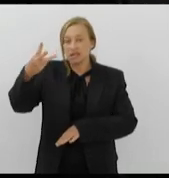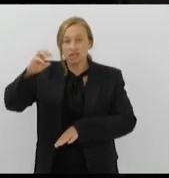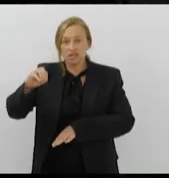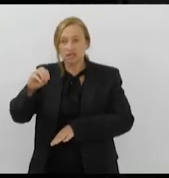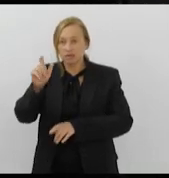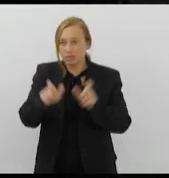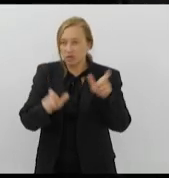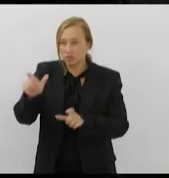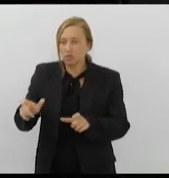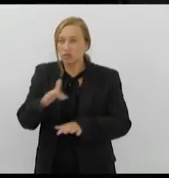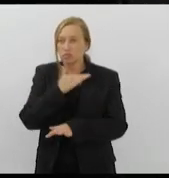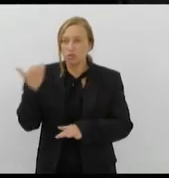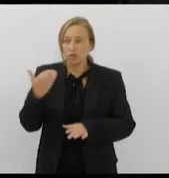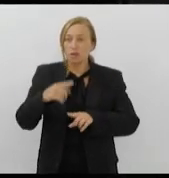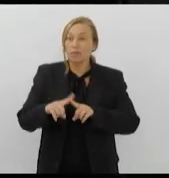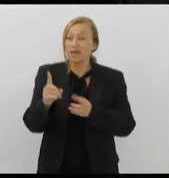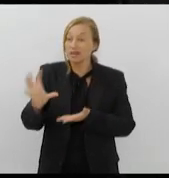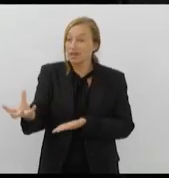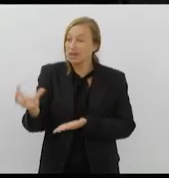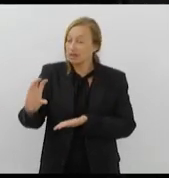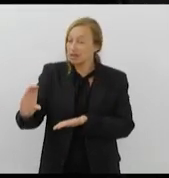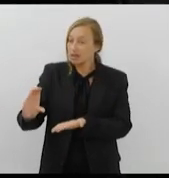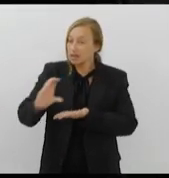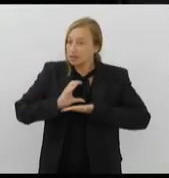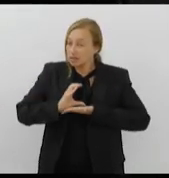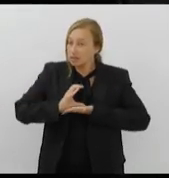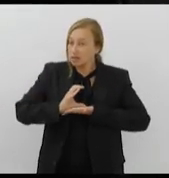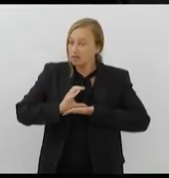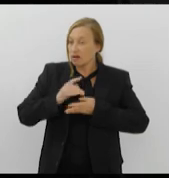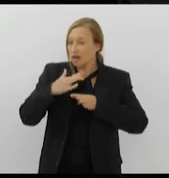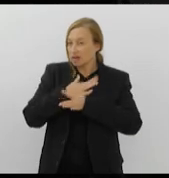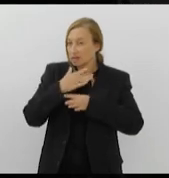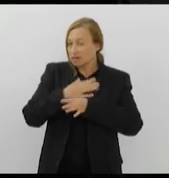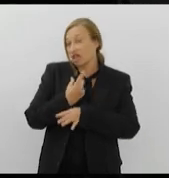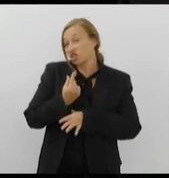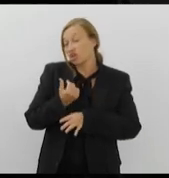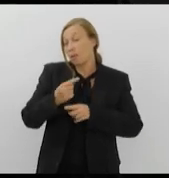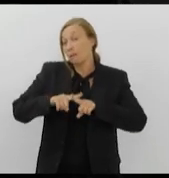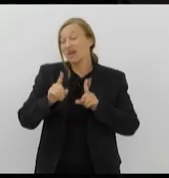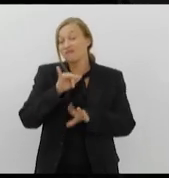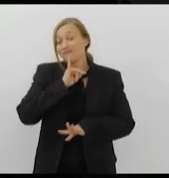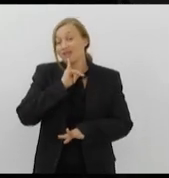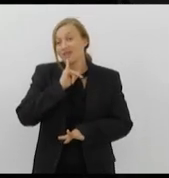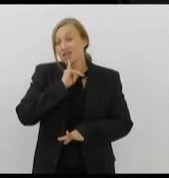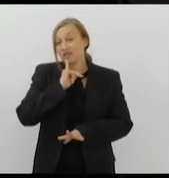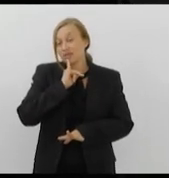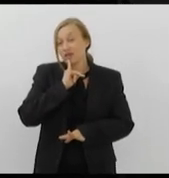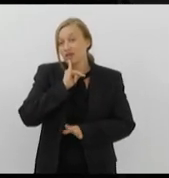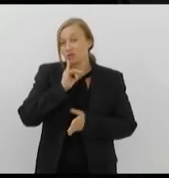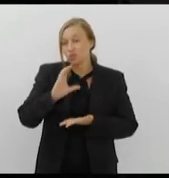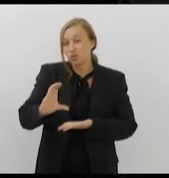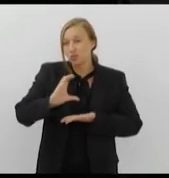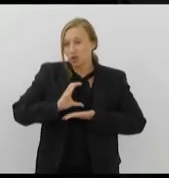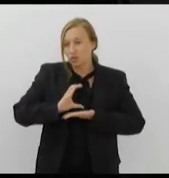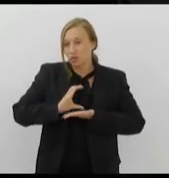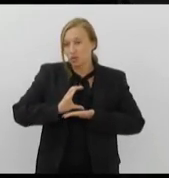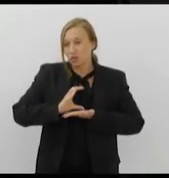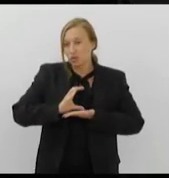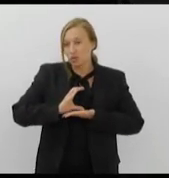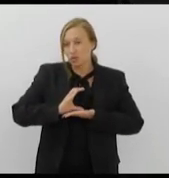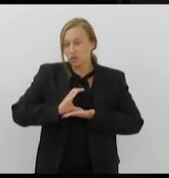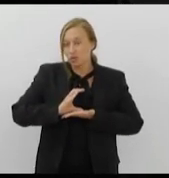a cidade recebeu recurso, só que, infelizmente, o recurso tomou